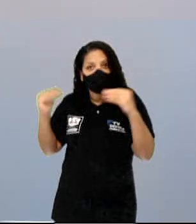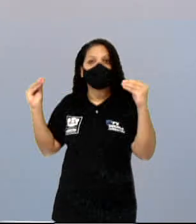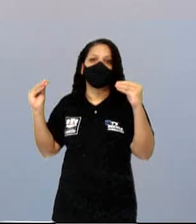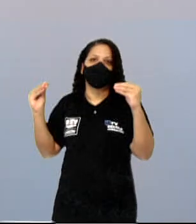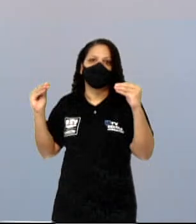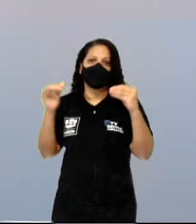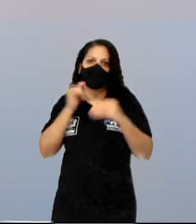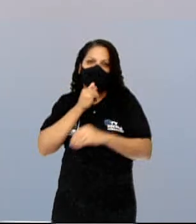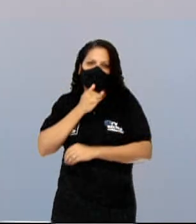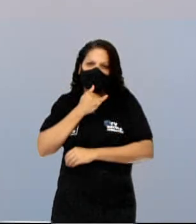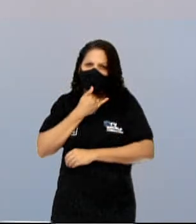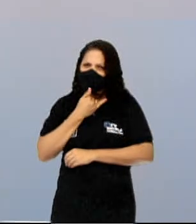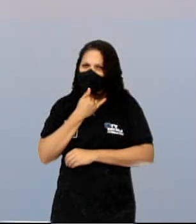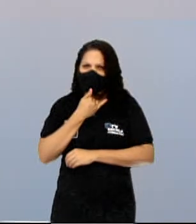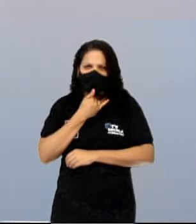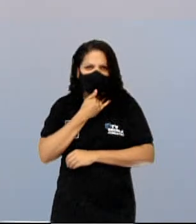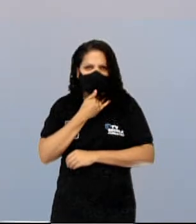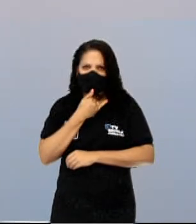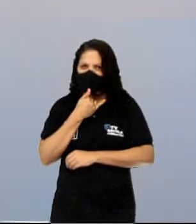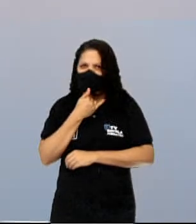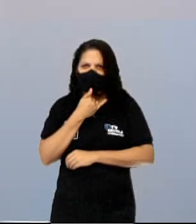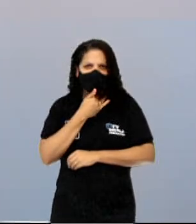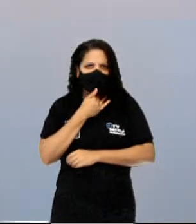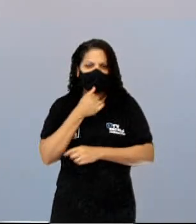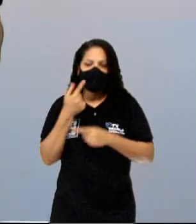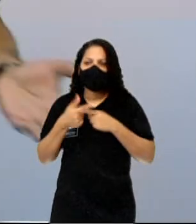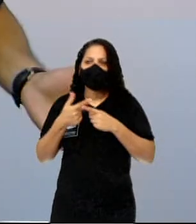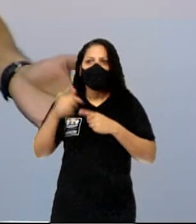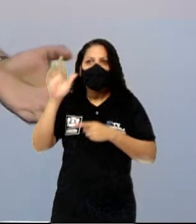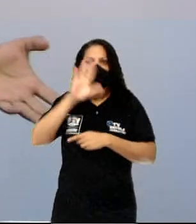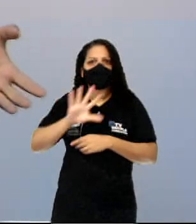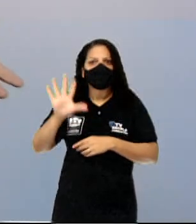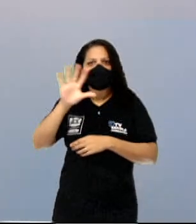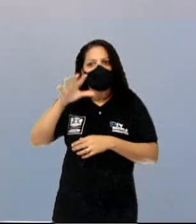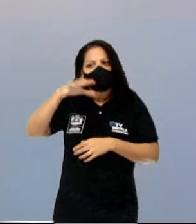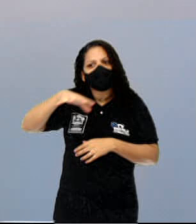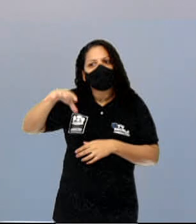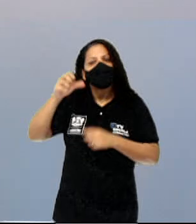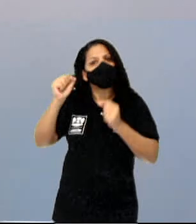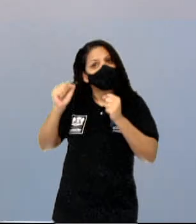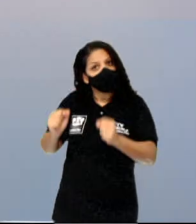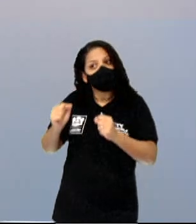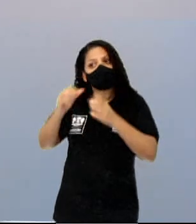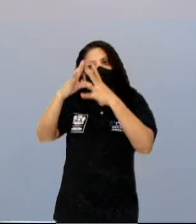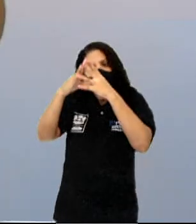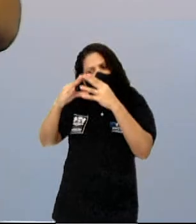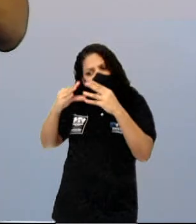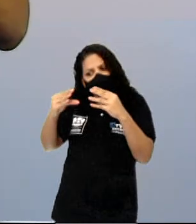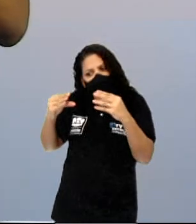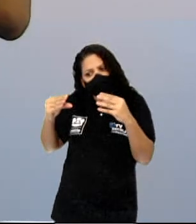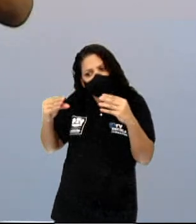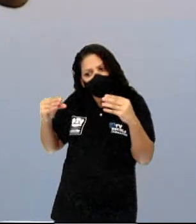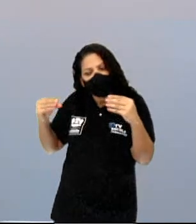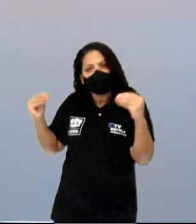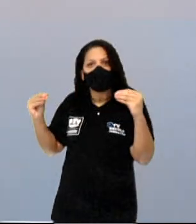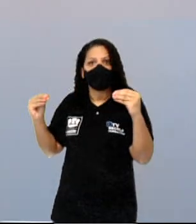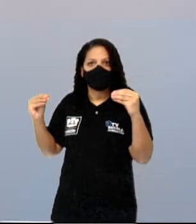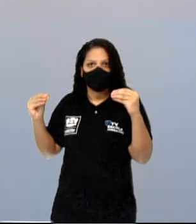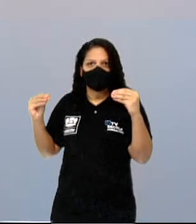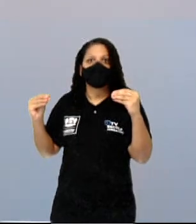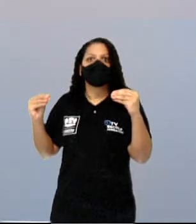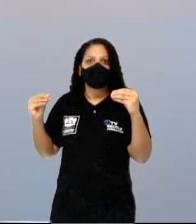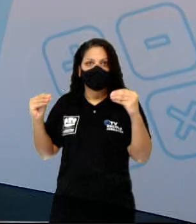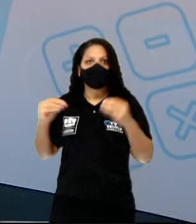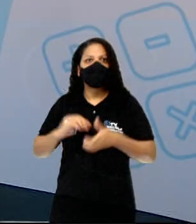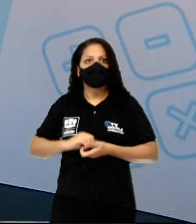uma tristeza, né? Lugares que estão ameaçados de sumir da natureza. Mas eu quero que você observe o seguinte, o cerrado